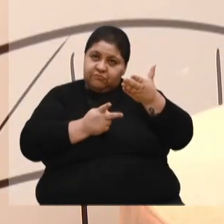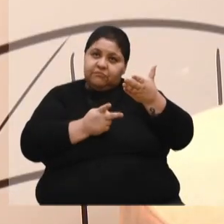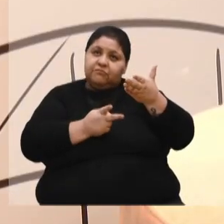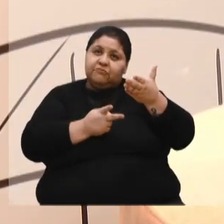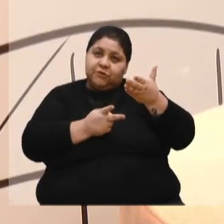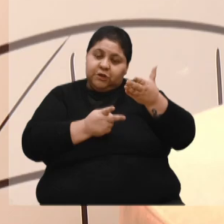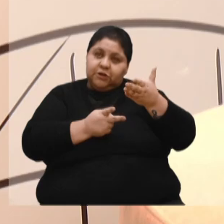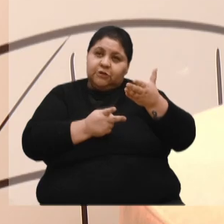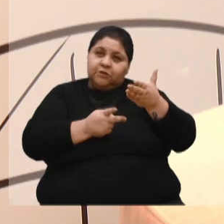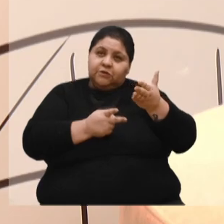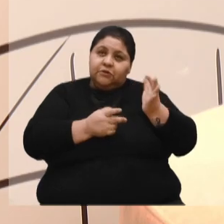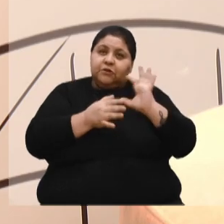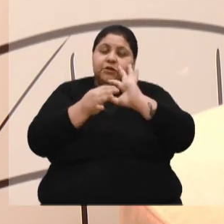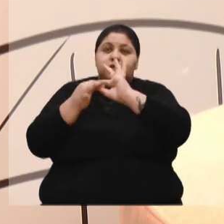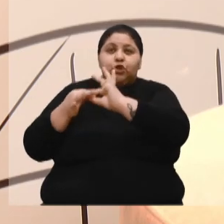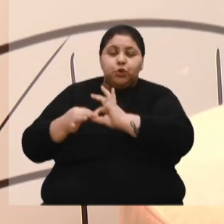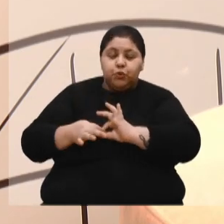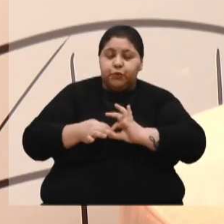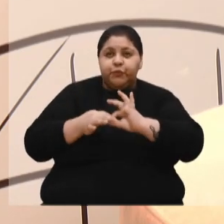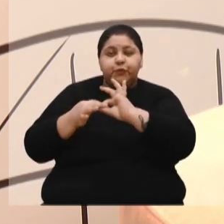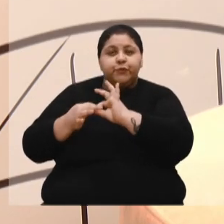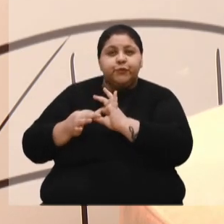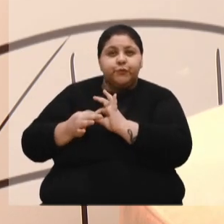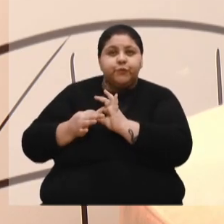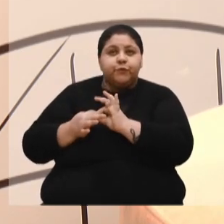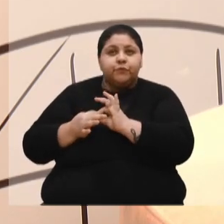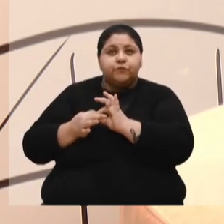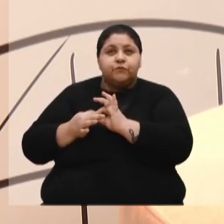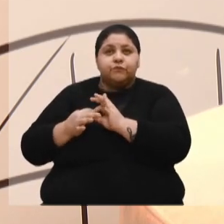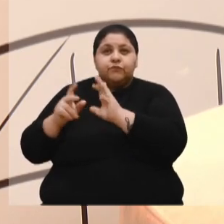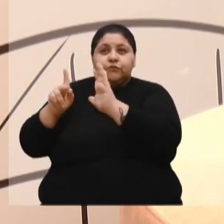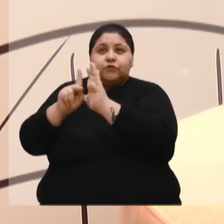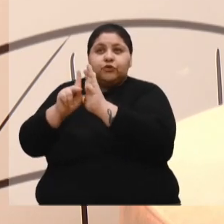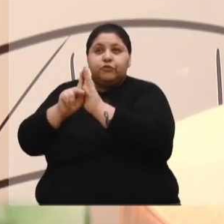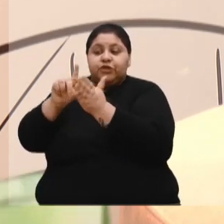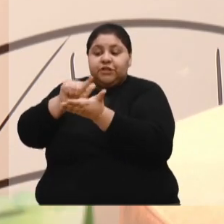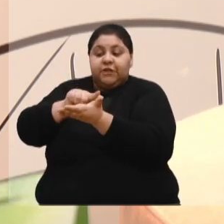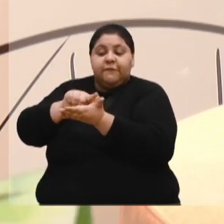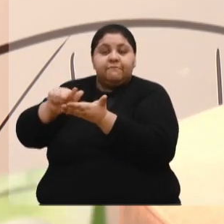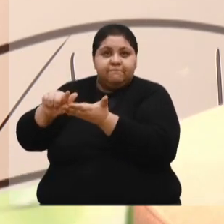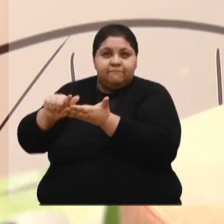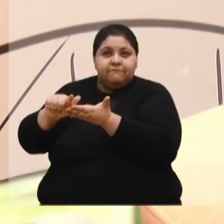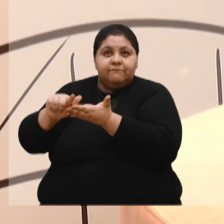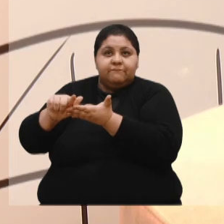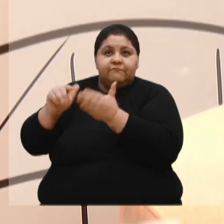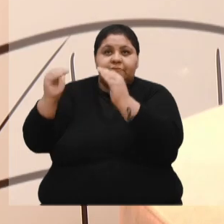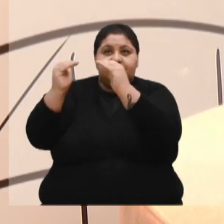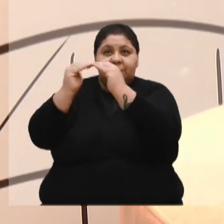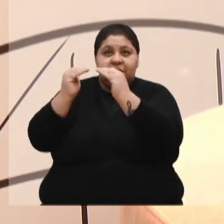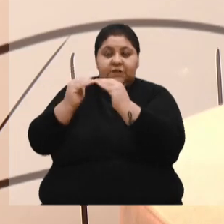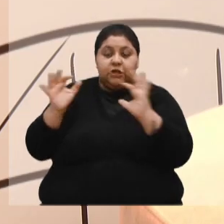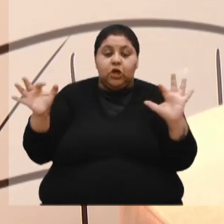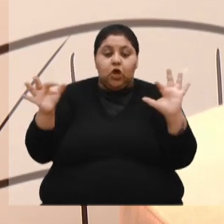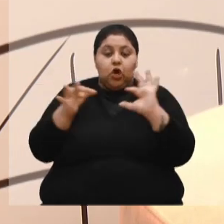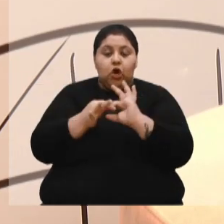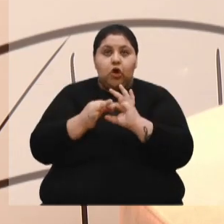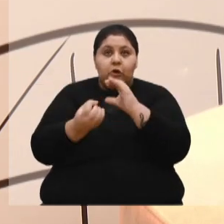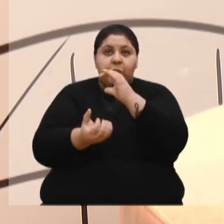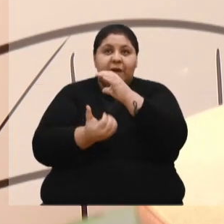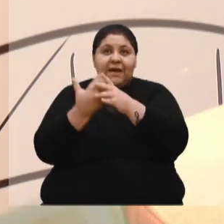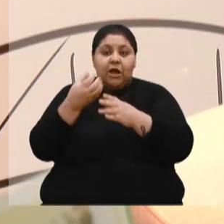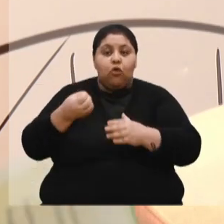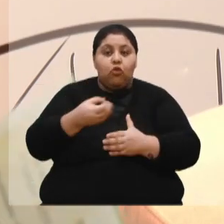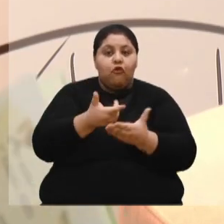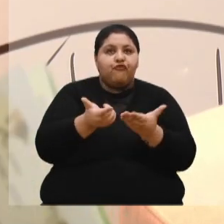do aquarelista, com a do projetista gráfico, que dialogam para compor